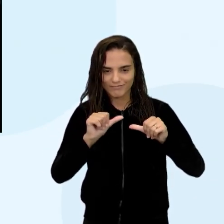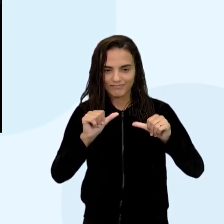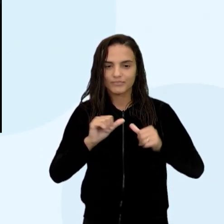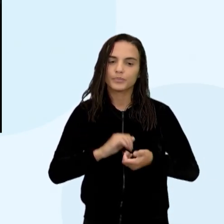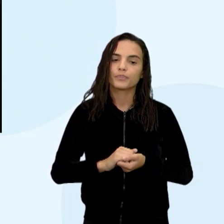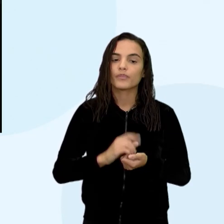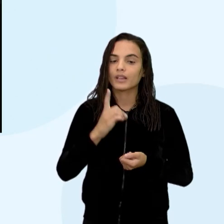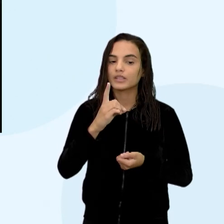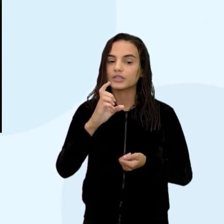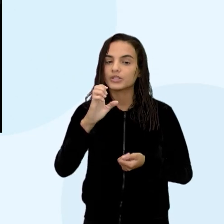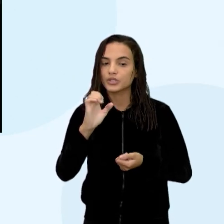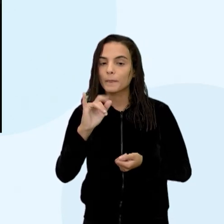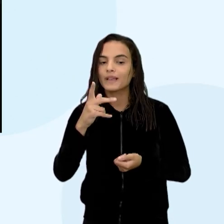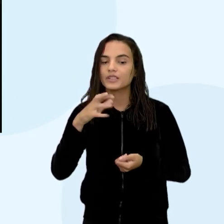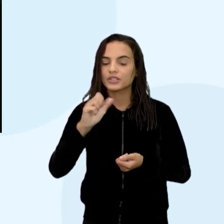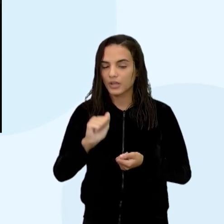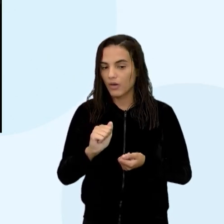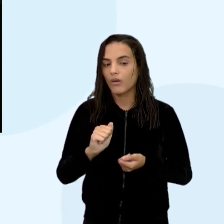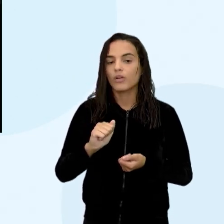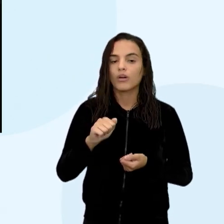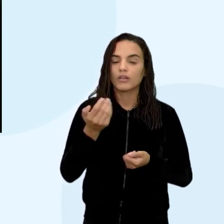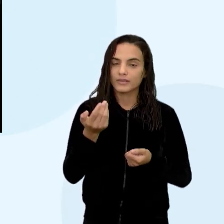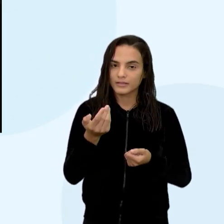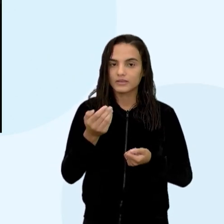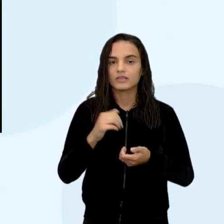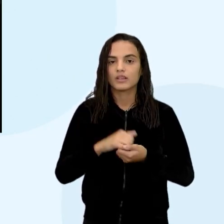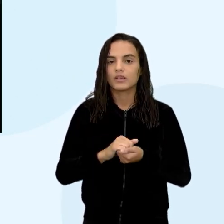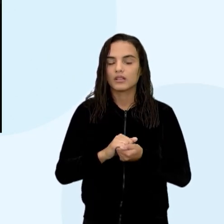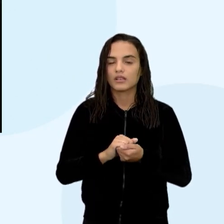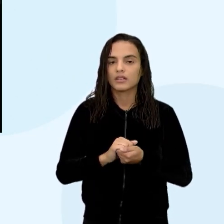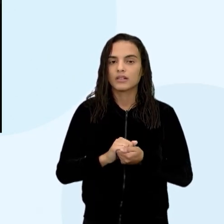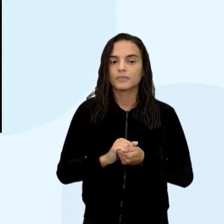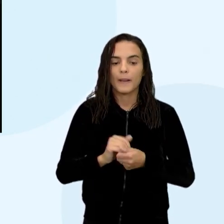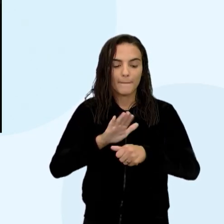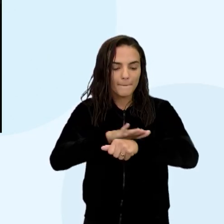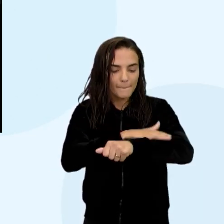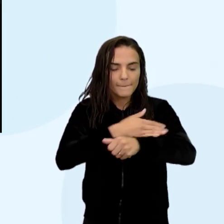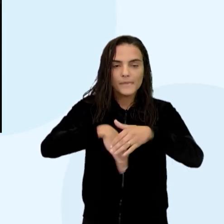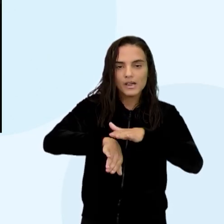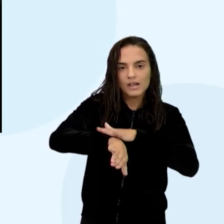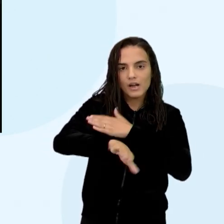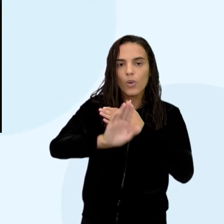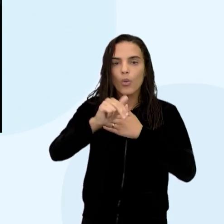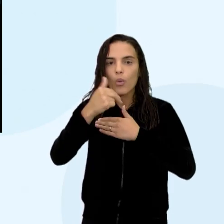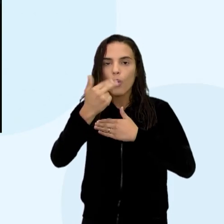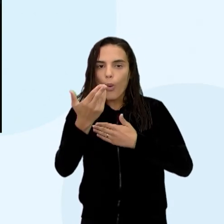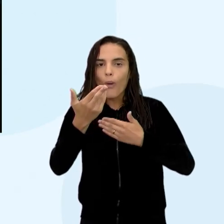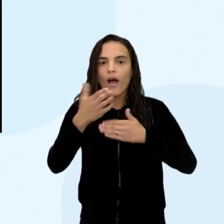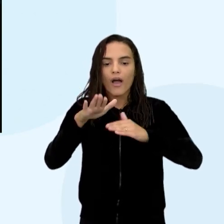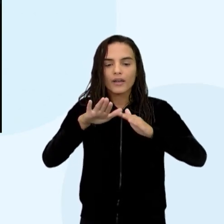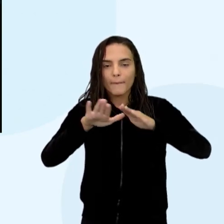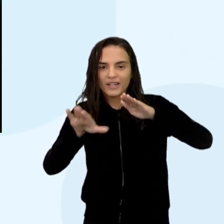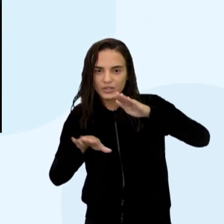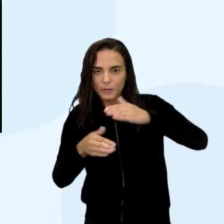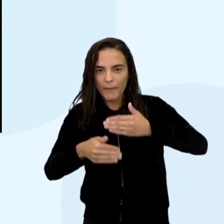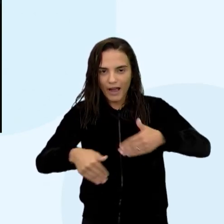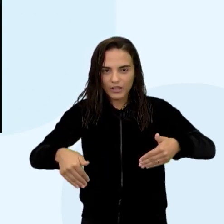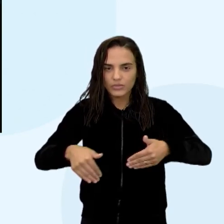inferiores comprometidos ou os membros superiores comprometidos. Depois nós vamos ter